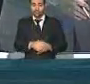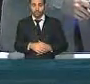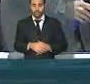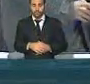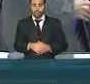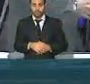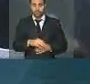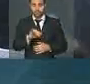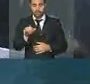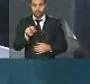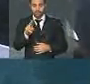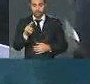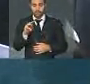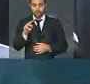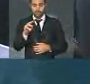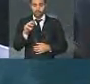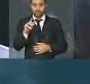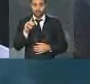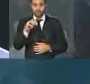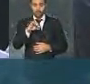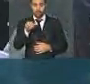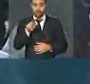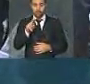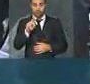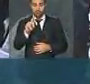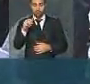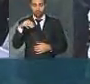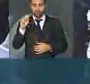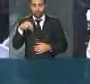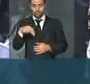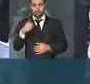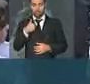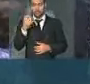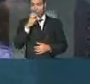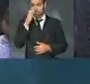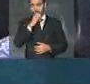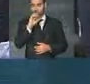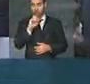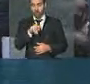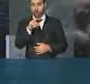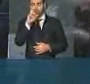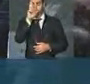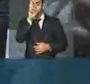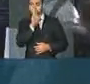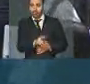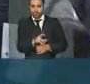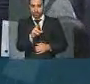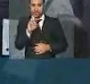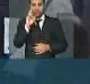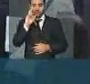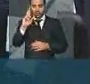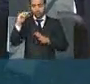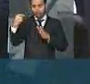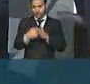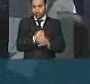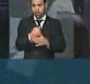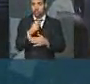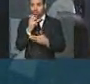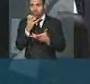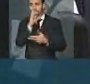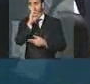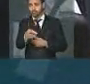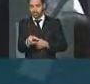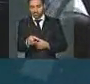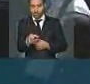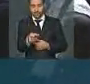Júgima Júgima eu rapidamente responderia a questão de ordem que foi levantada por Vossa Excelência